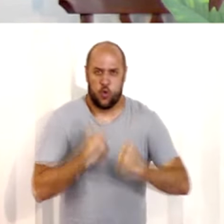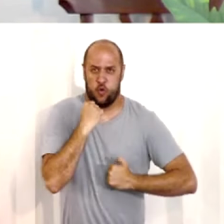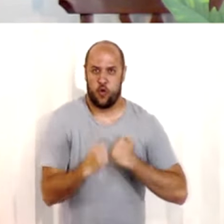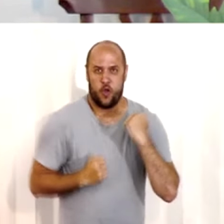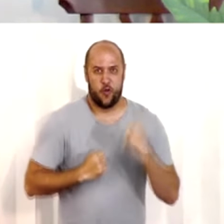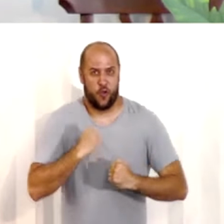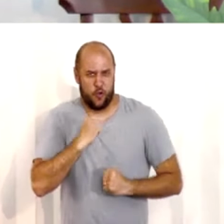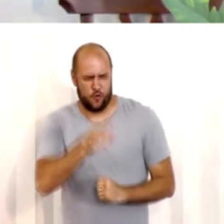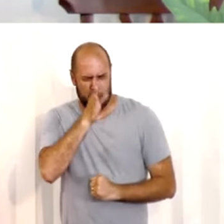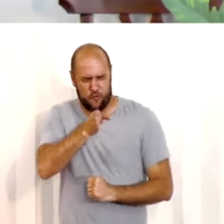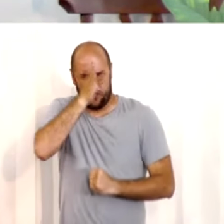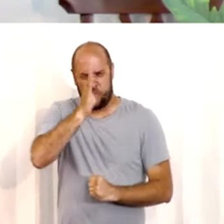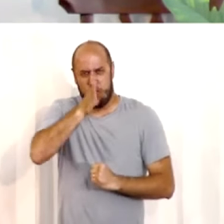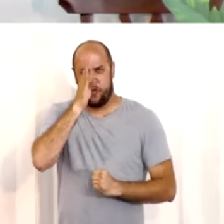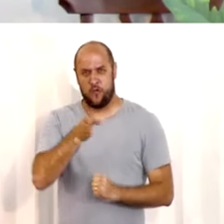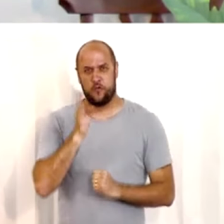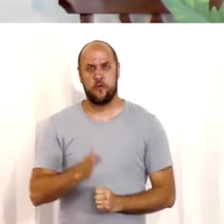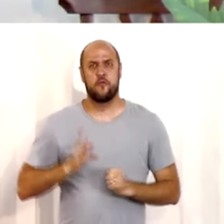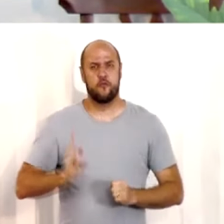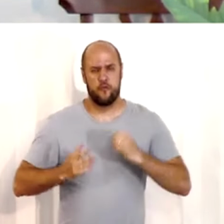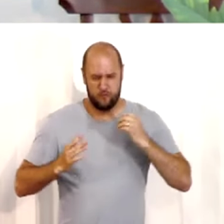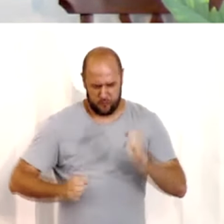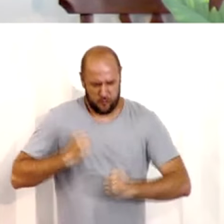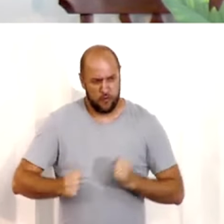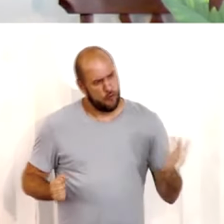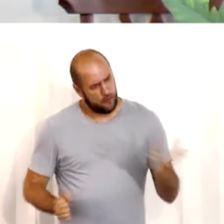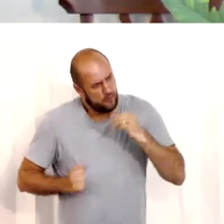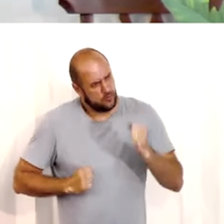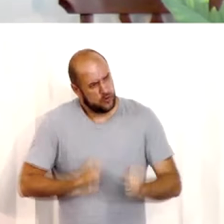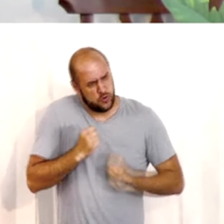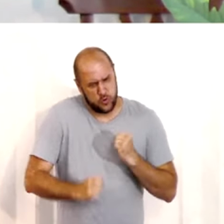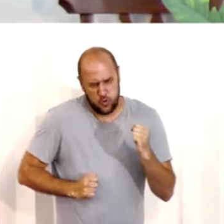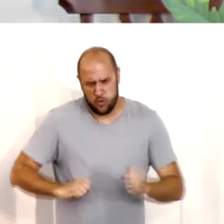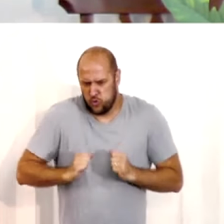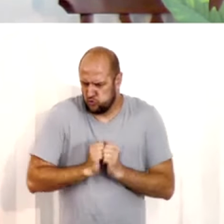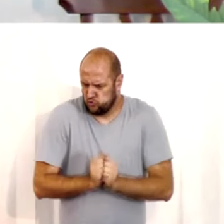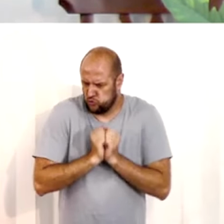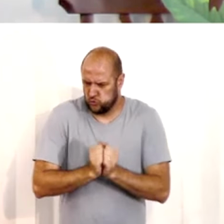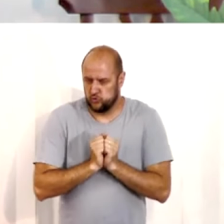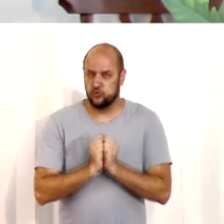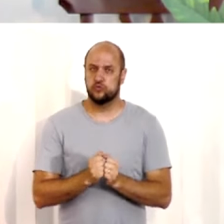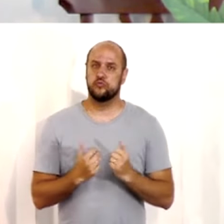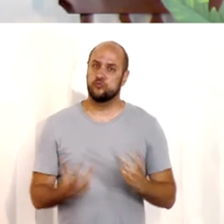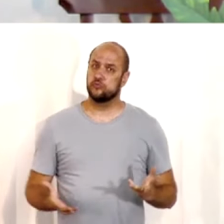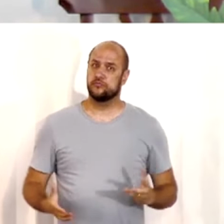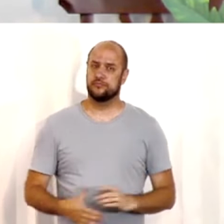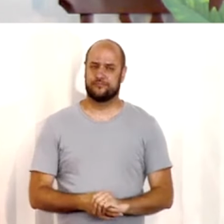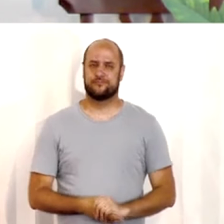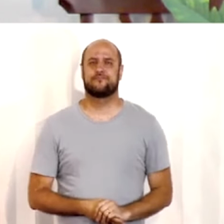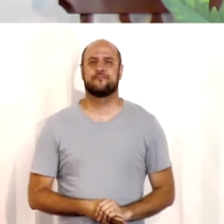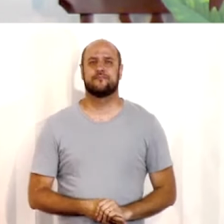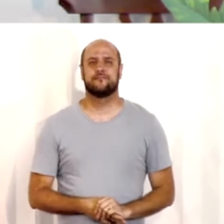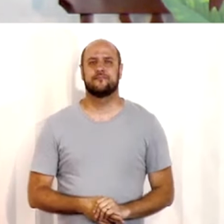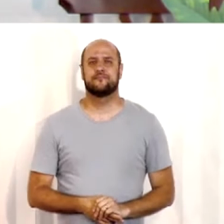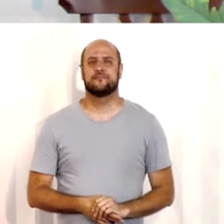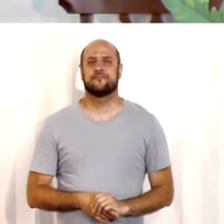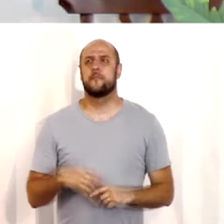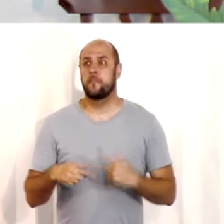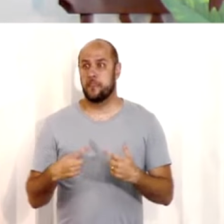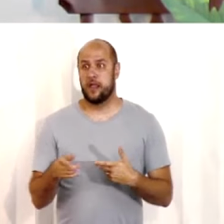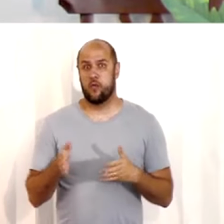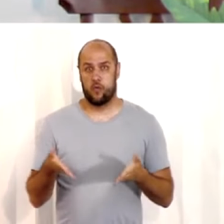avante, para o alto e para o infinito, vamos, é o que o autor está dizendo. Já, na aplicação, nós